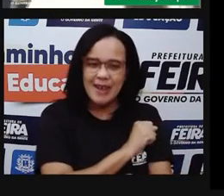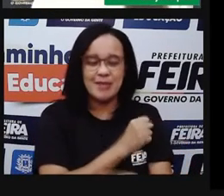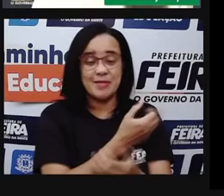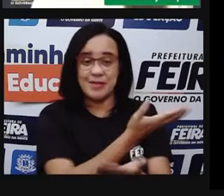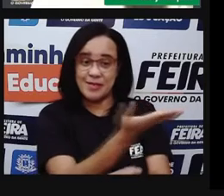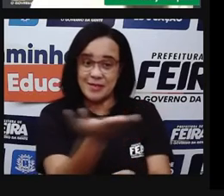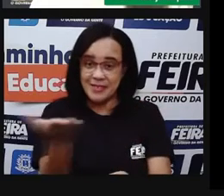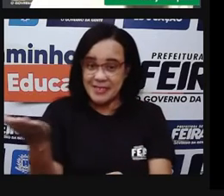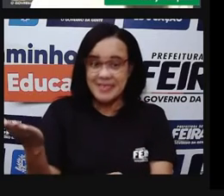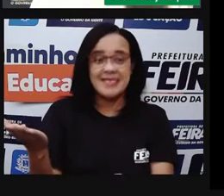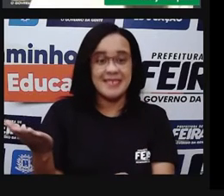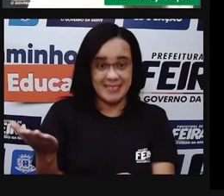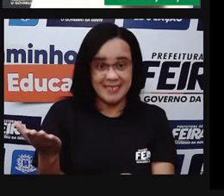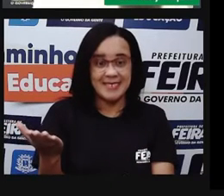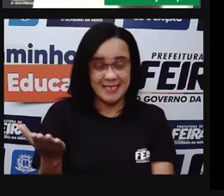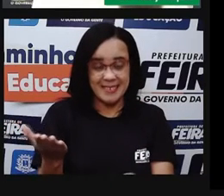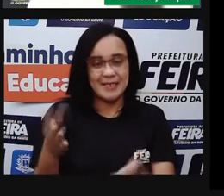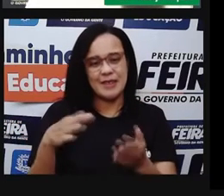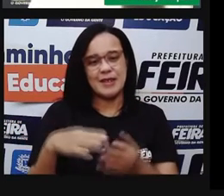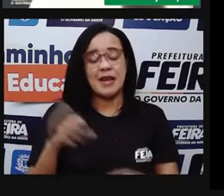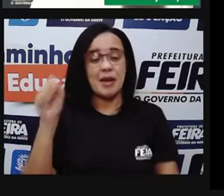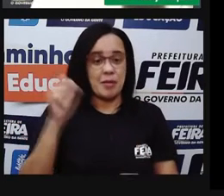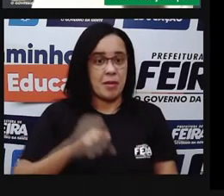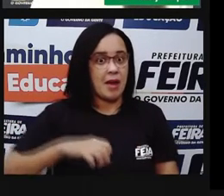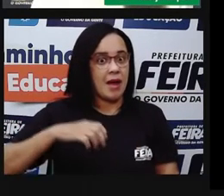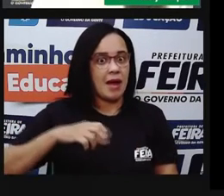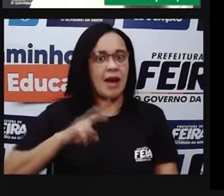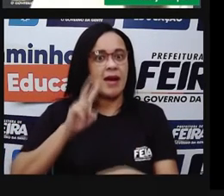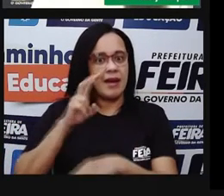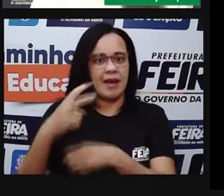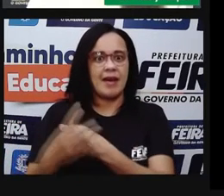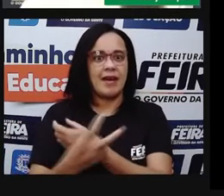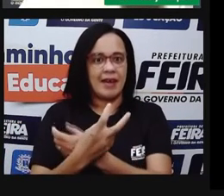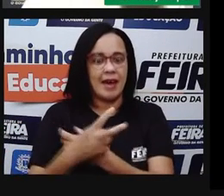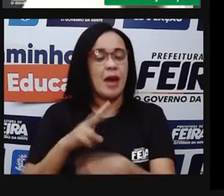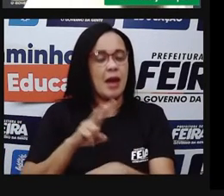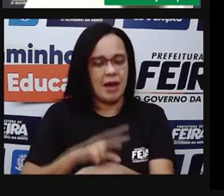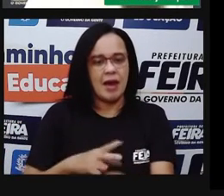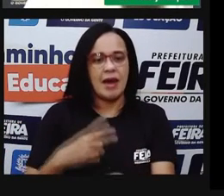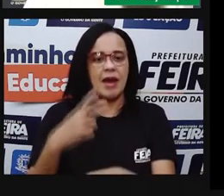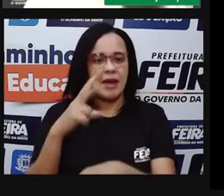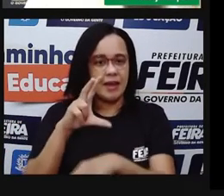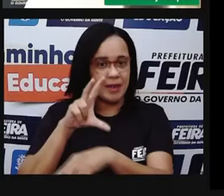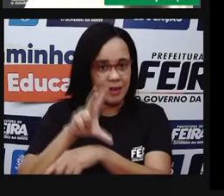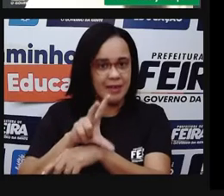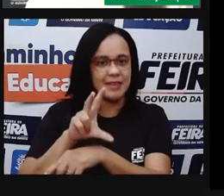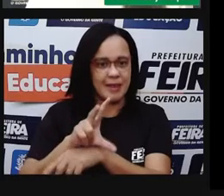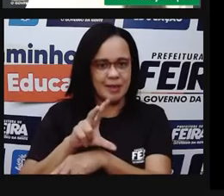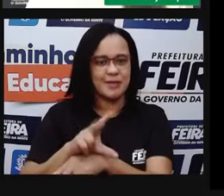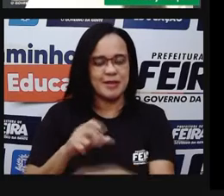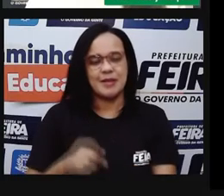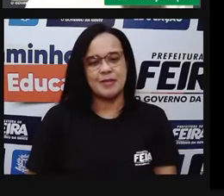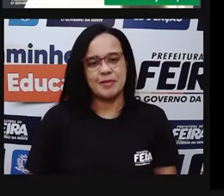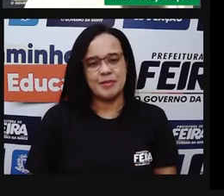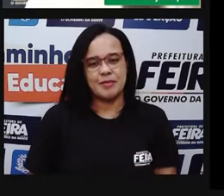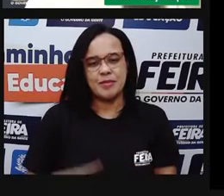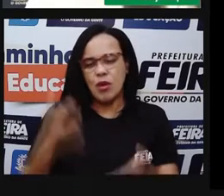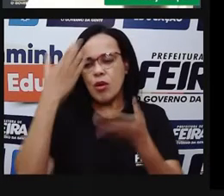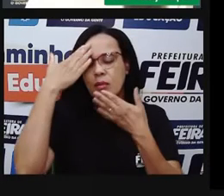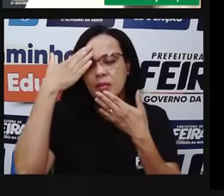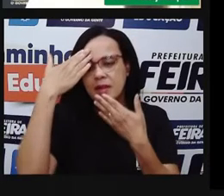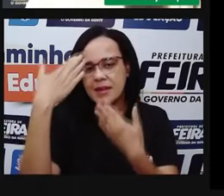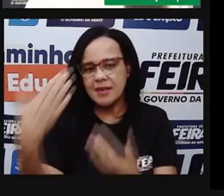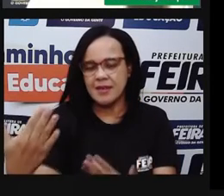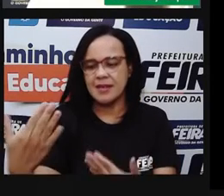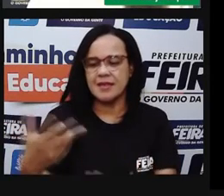seu momento para gravar para a gente, para falar um pouco para os estudantes da EJA. Muito obrigada.